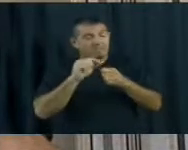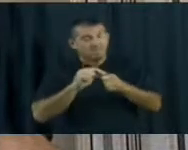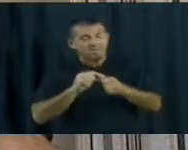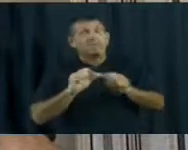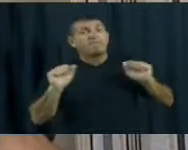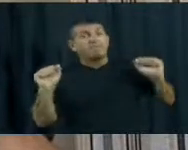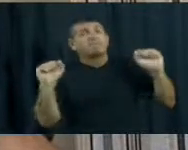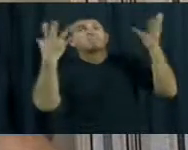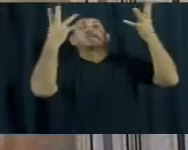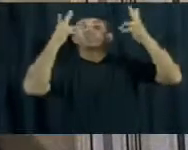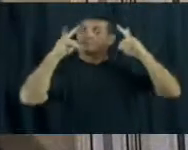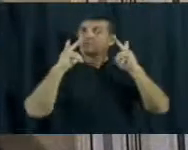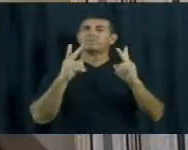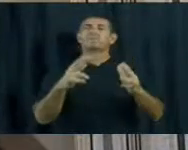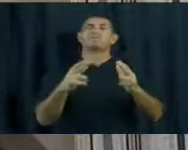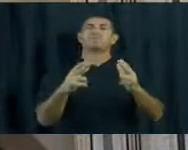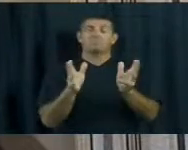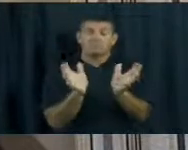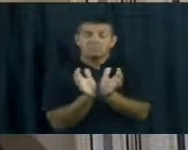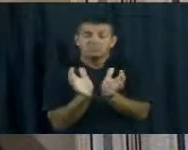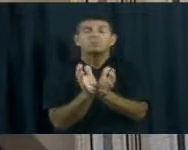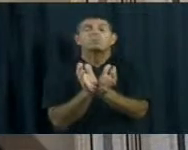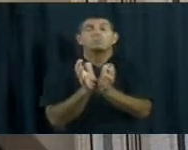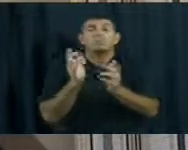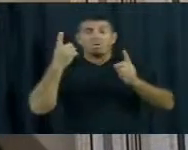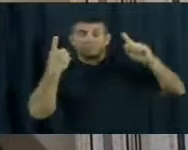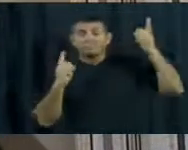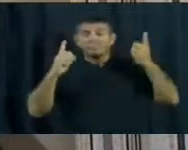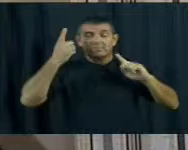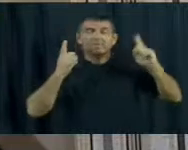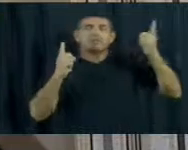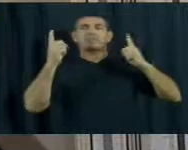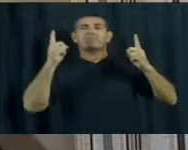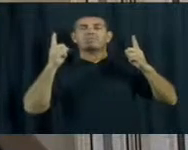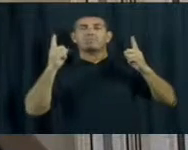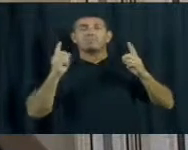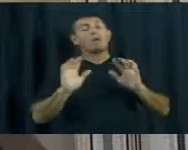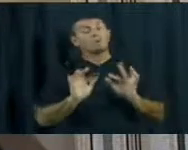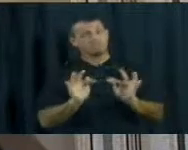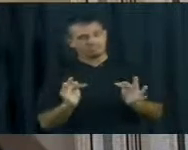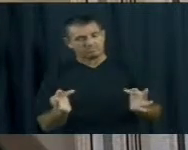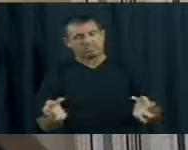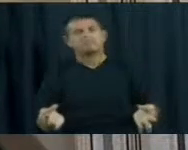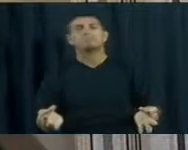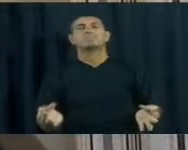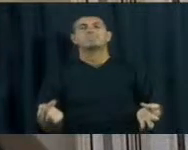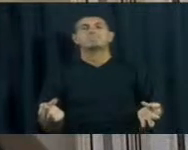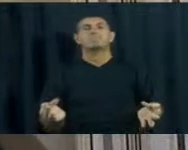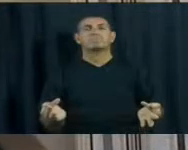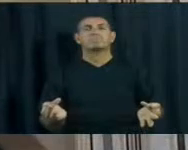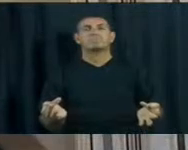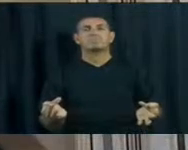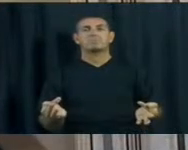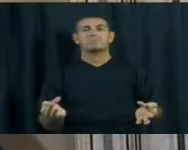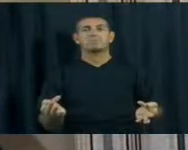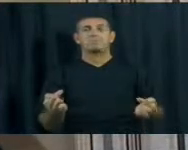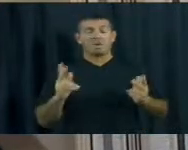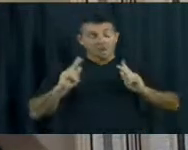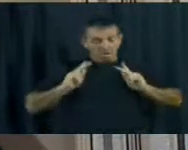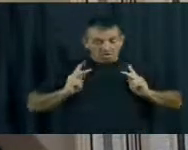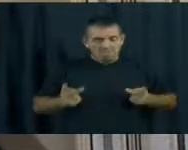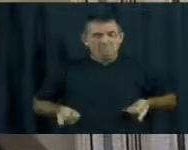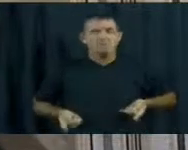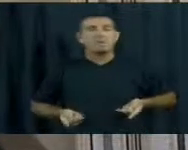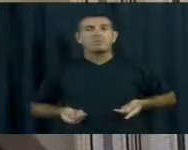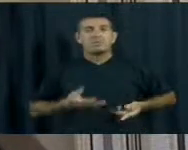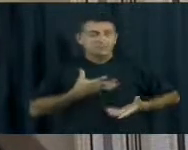festa que nós estamos fazendo de blocos, uma festa modesta, mas uma festa de muito calor humano.